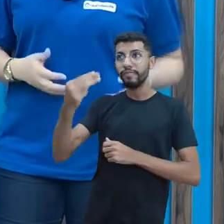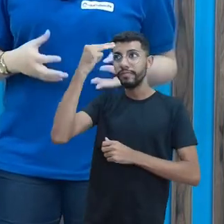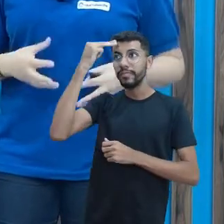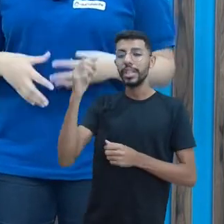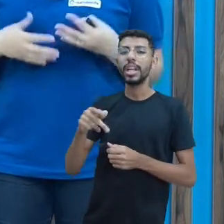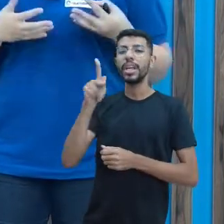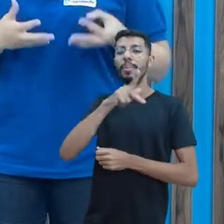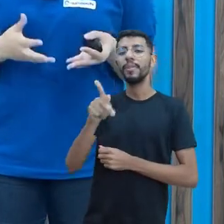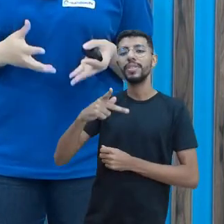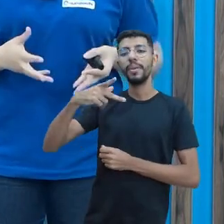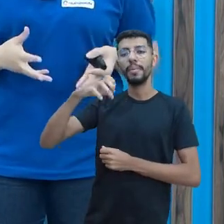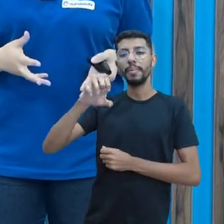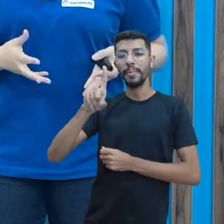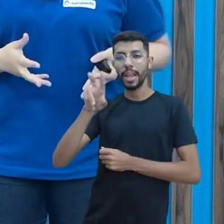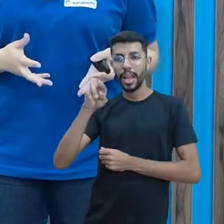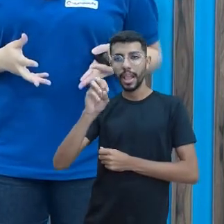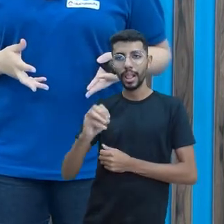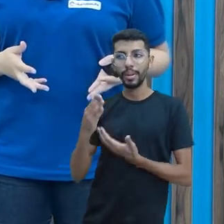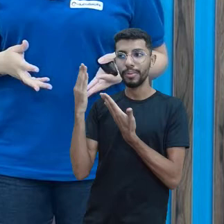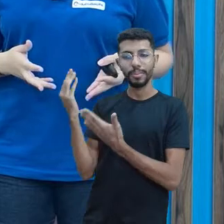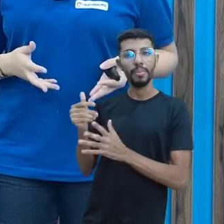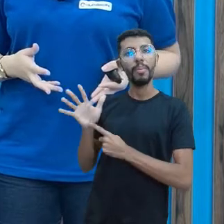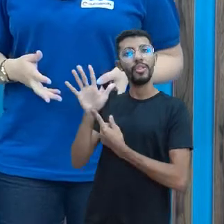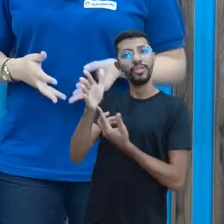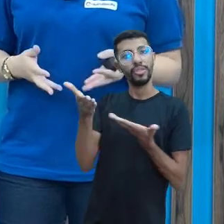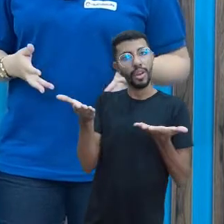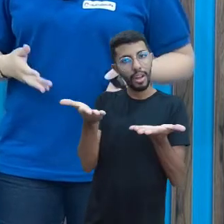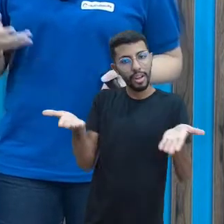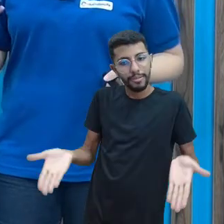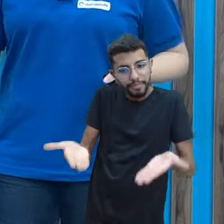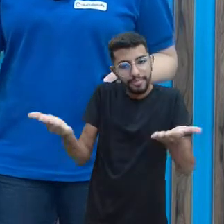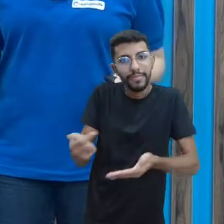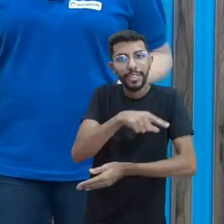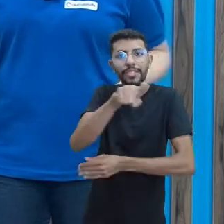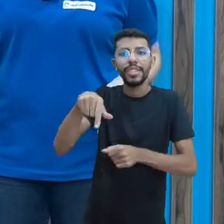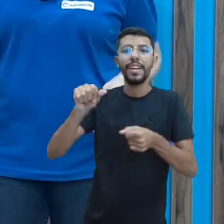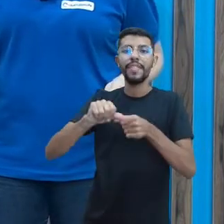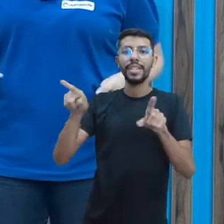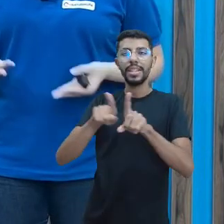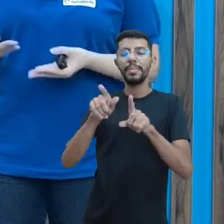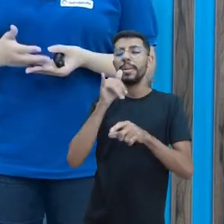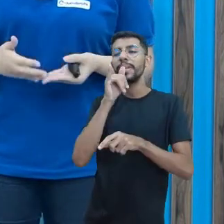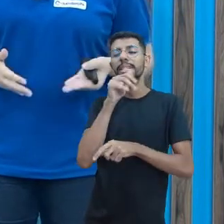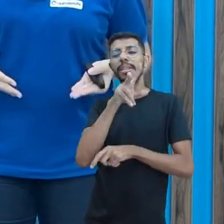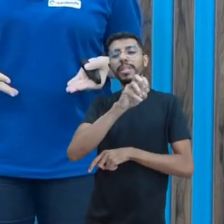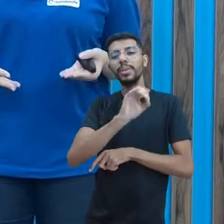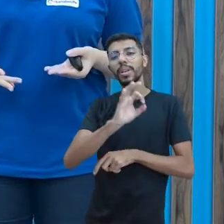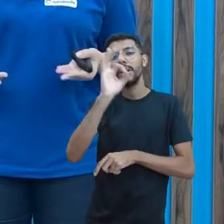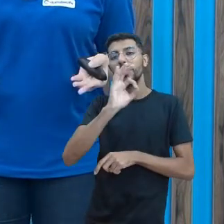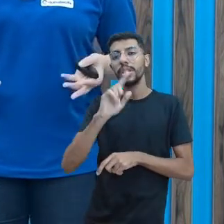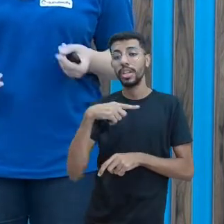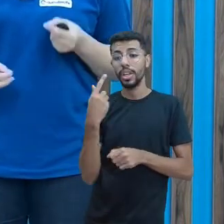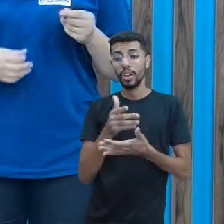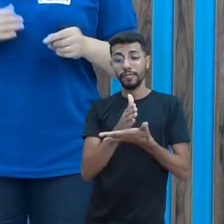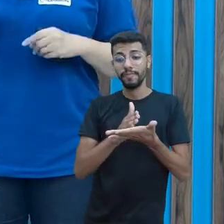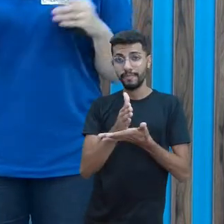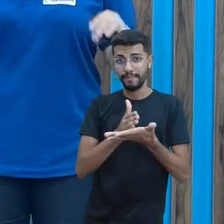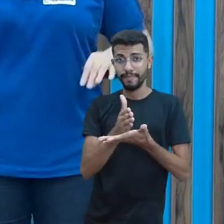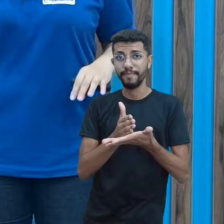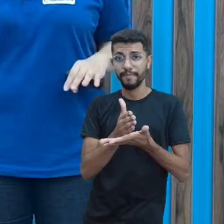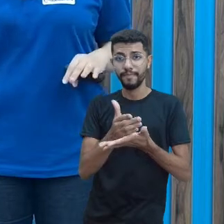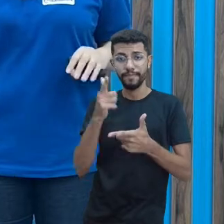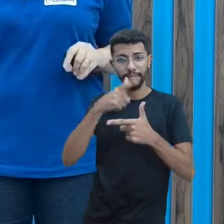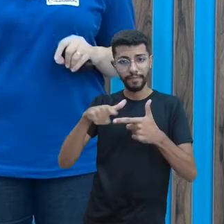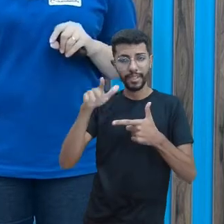acabou de incentivar aqui vocês a fazerem também, né? Em relação aos 50%, por exemplo, quando a gente divide aí a metade, a gente já